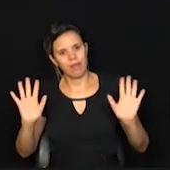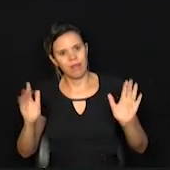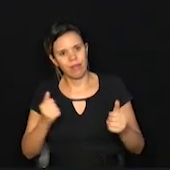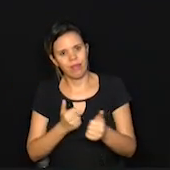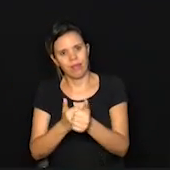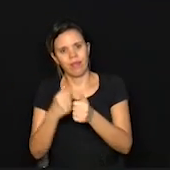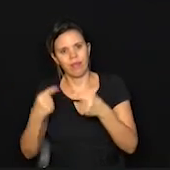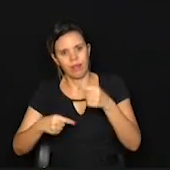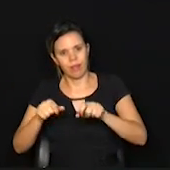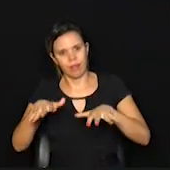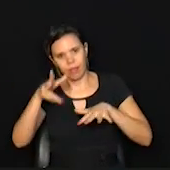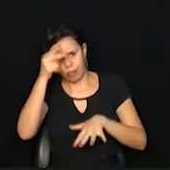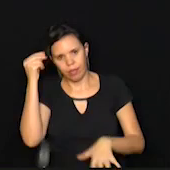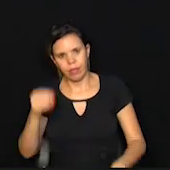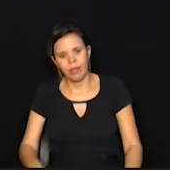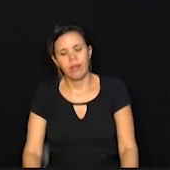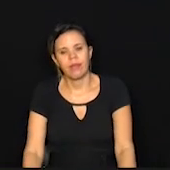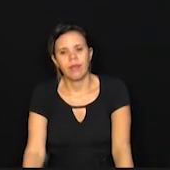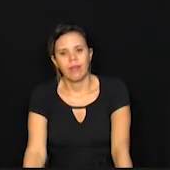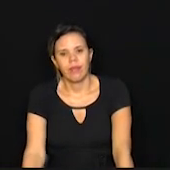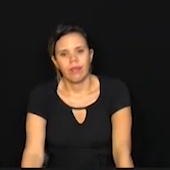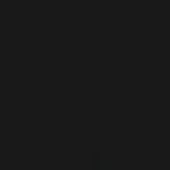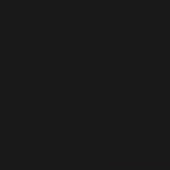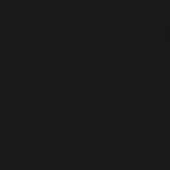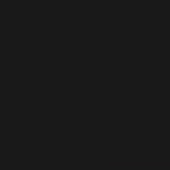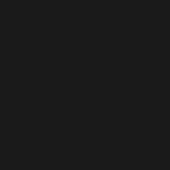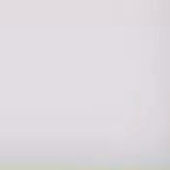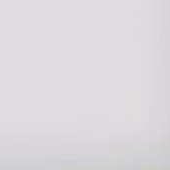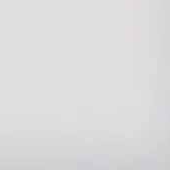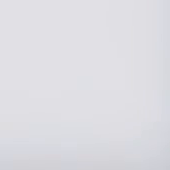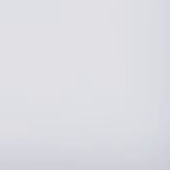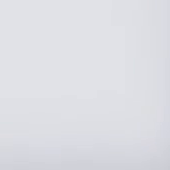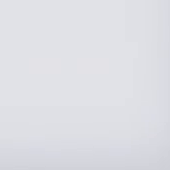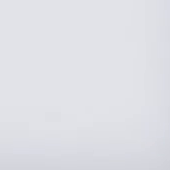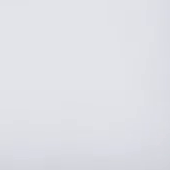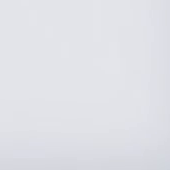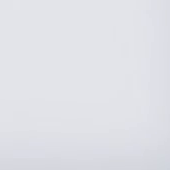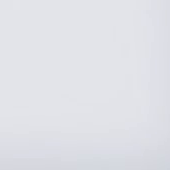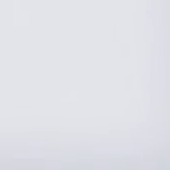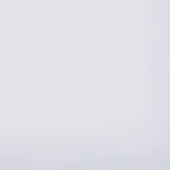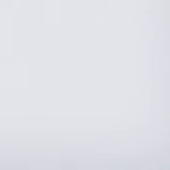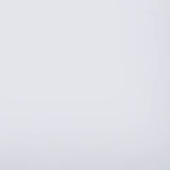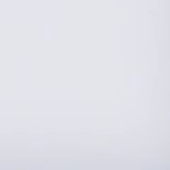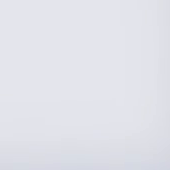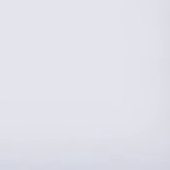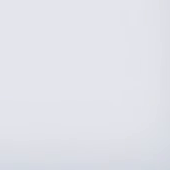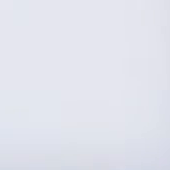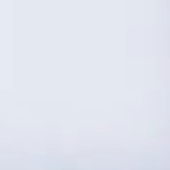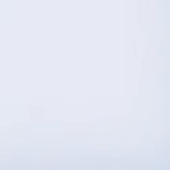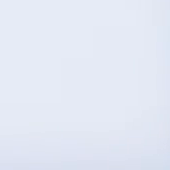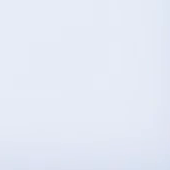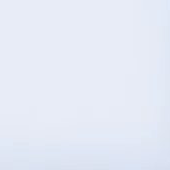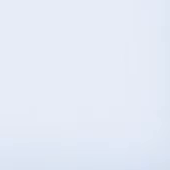pessoal até o próximo levar ao público um E aí